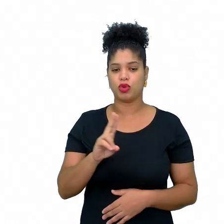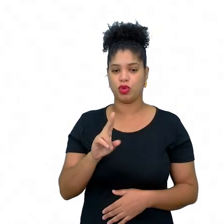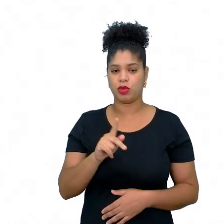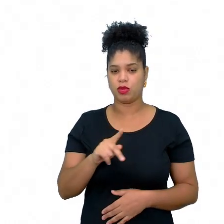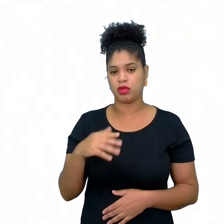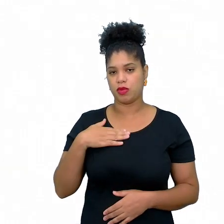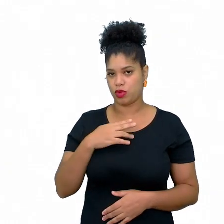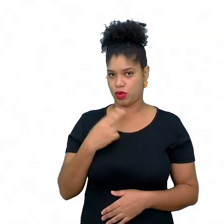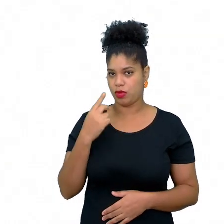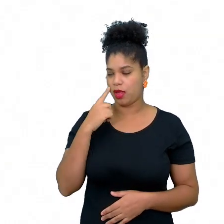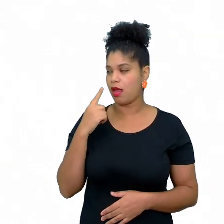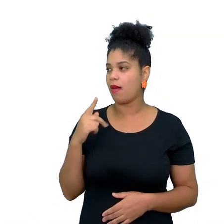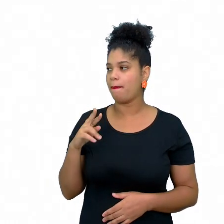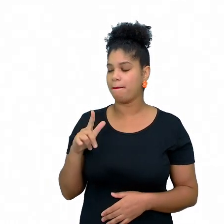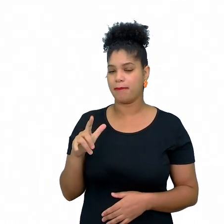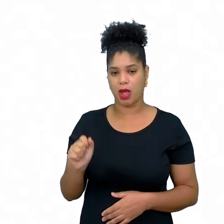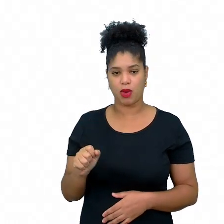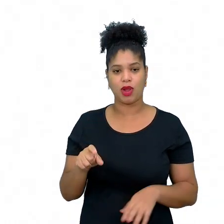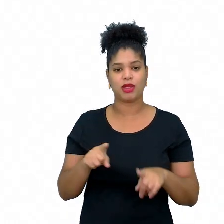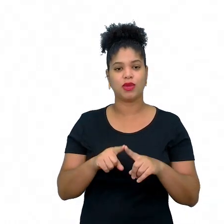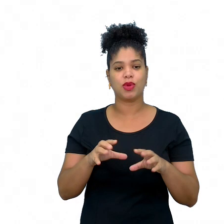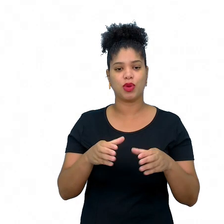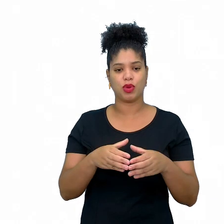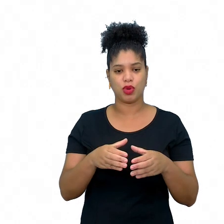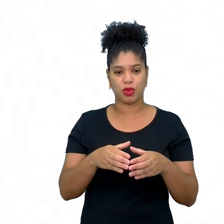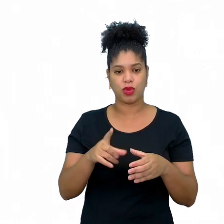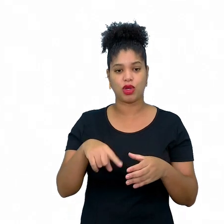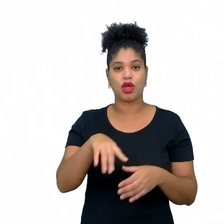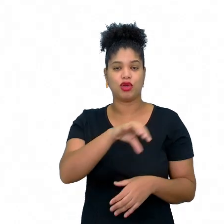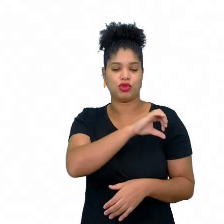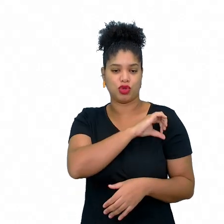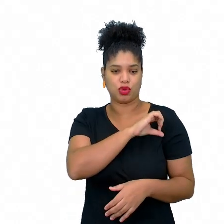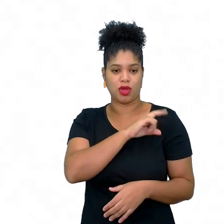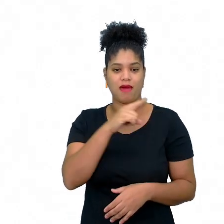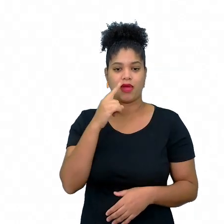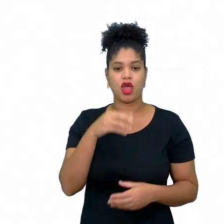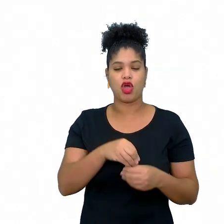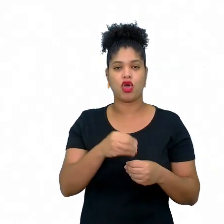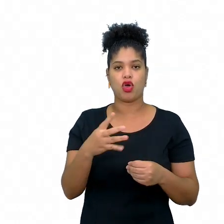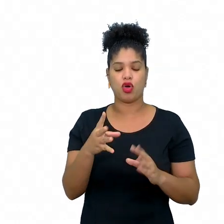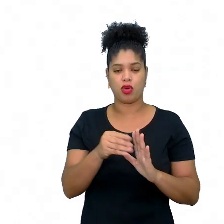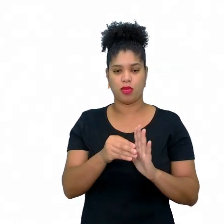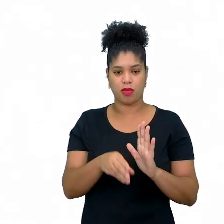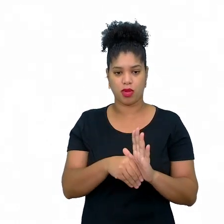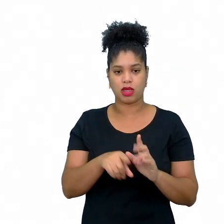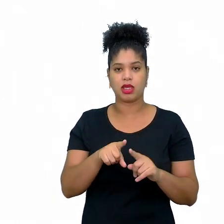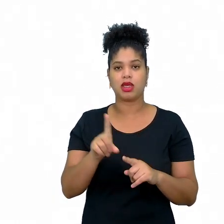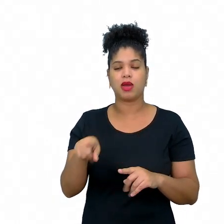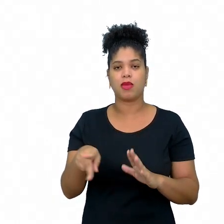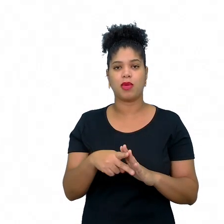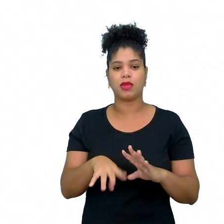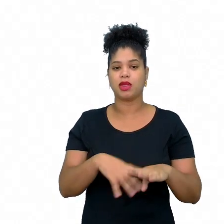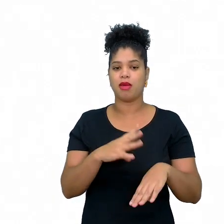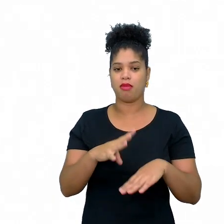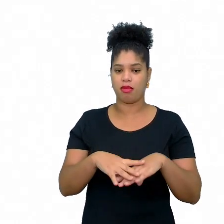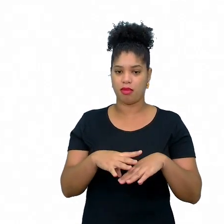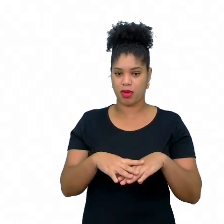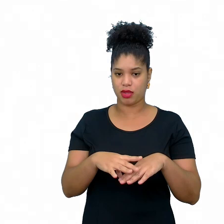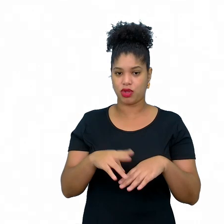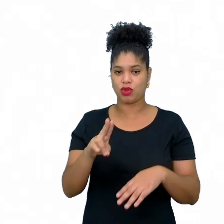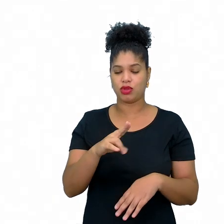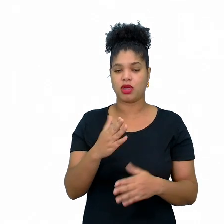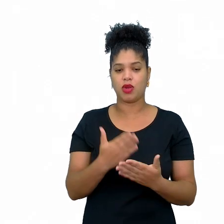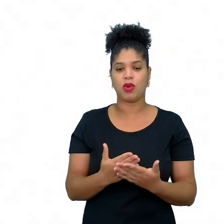está o meu nome, Paula Soares, a turma, que é o 9º ano, né? O componente curricular, que é matemática, nós vamos utilizar as aulas